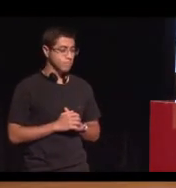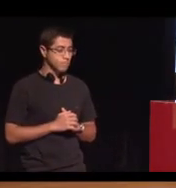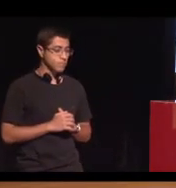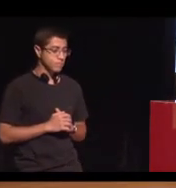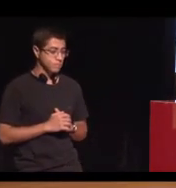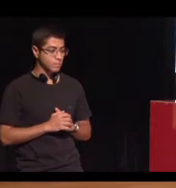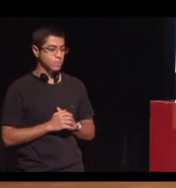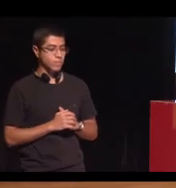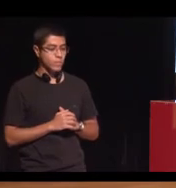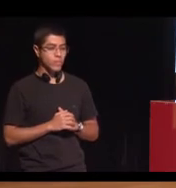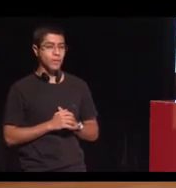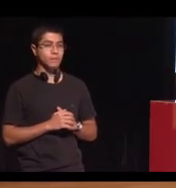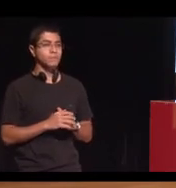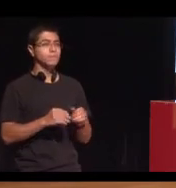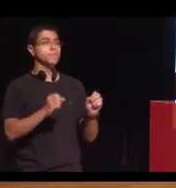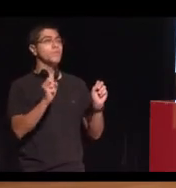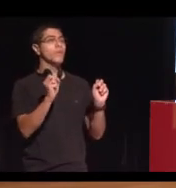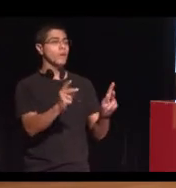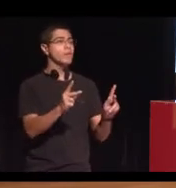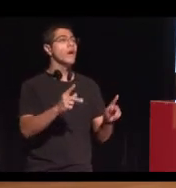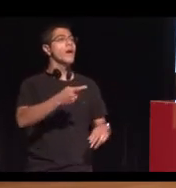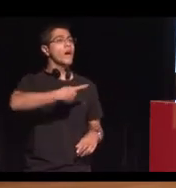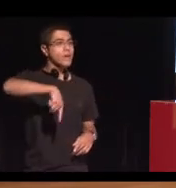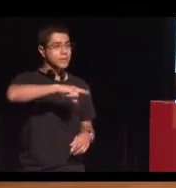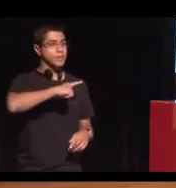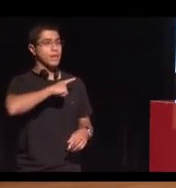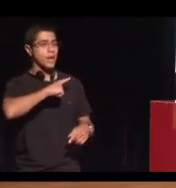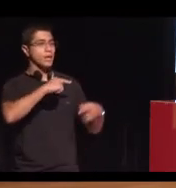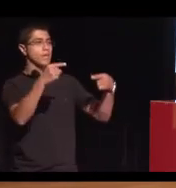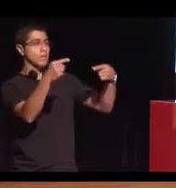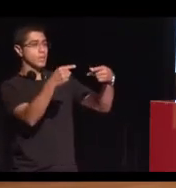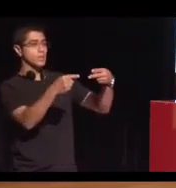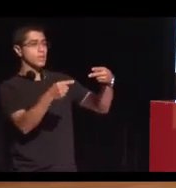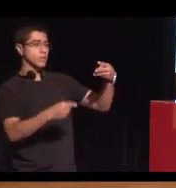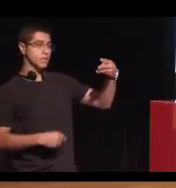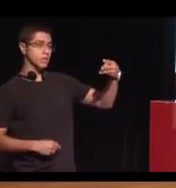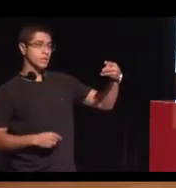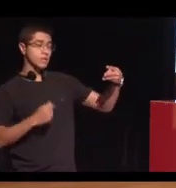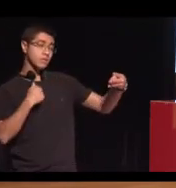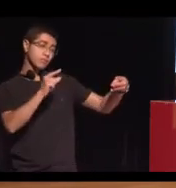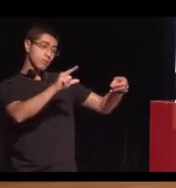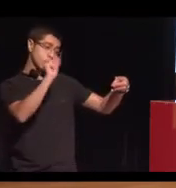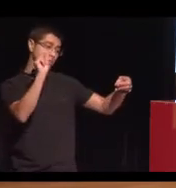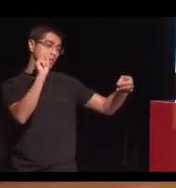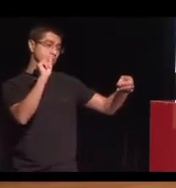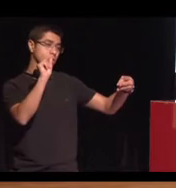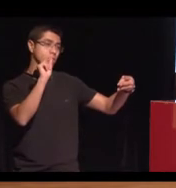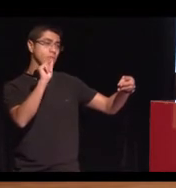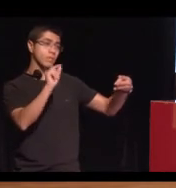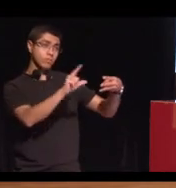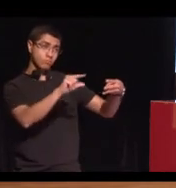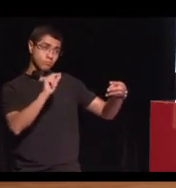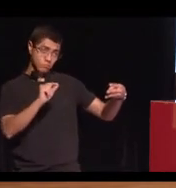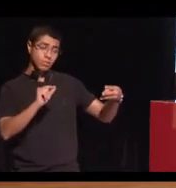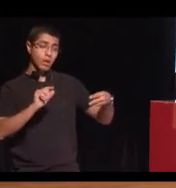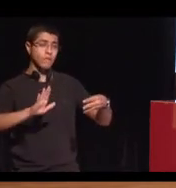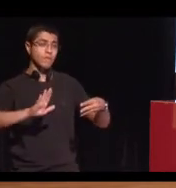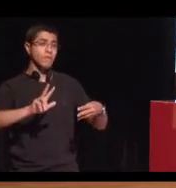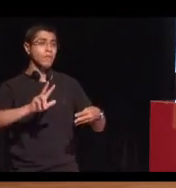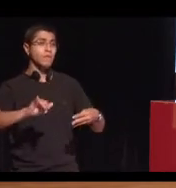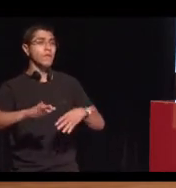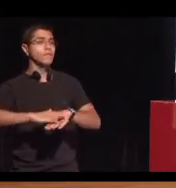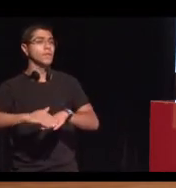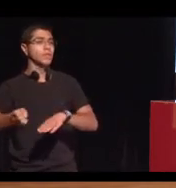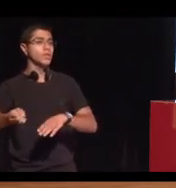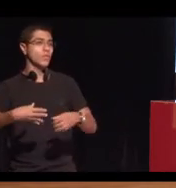Tá, a gente tinha três opções para modernizar. A Rebeca até deu uns spoilers aqui na apresentação dela. E a gente tinha uma